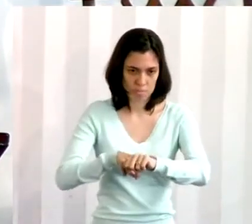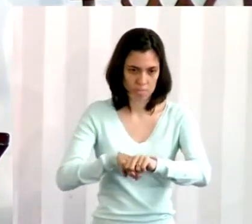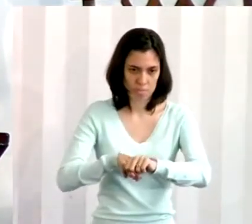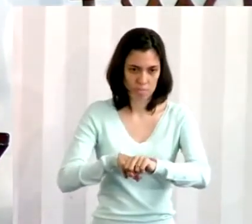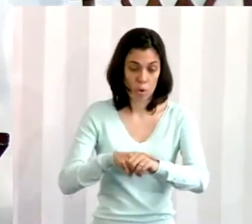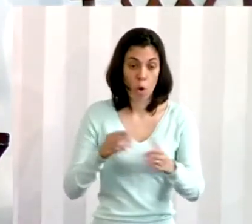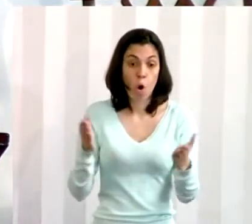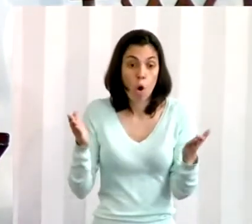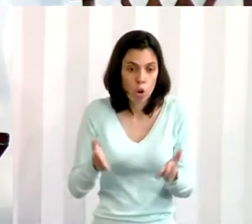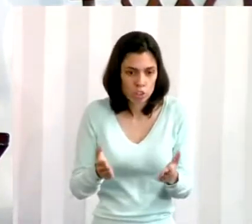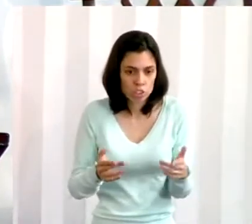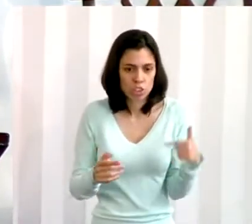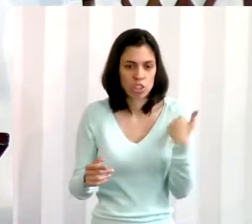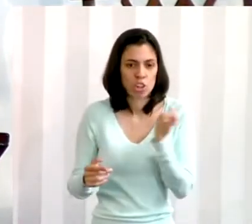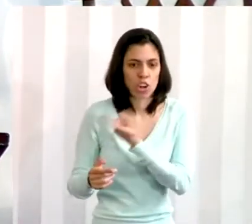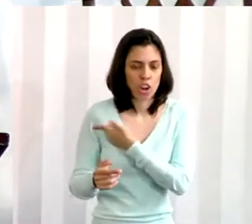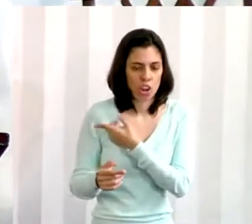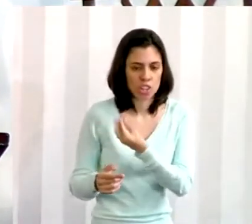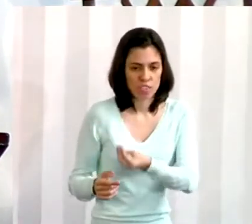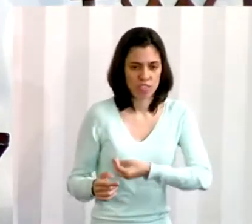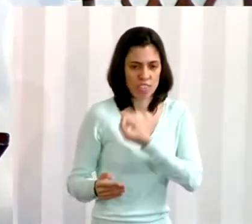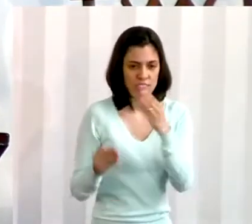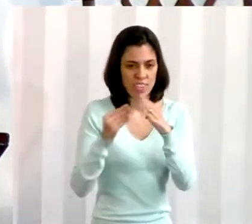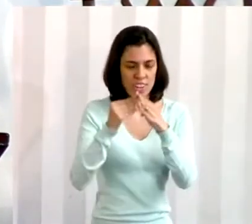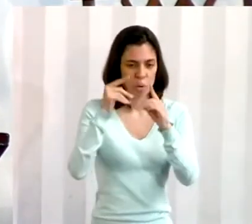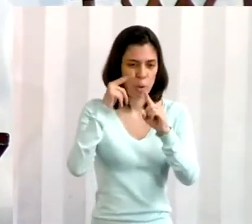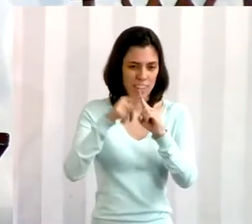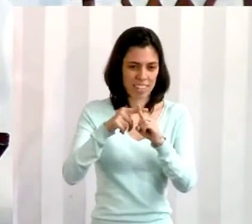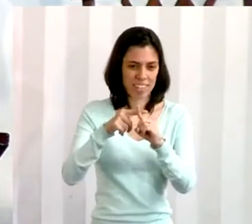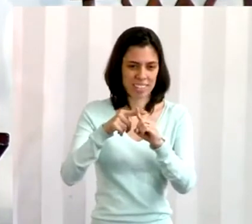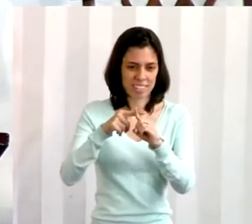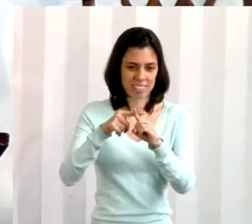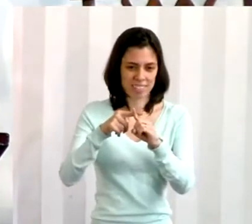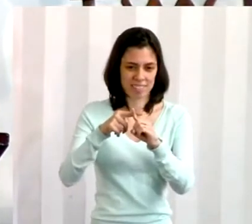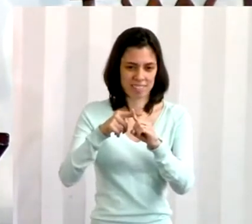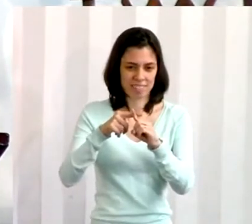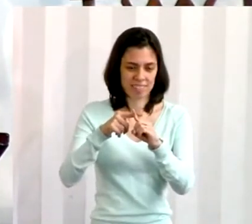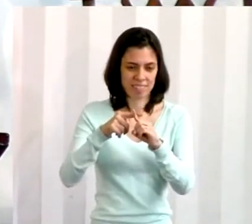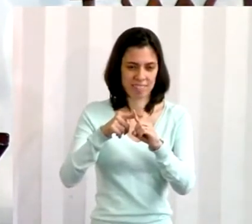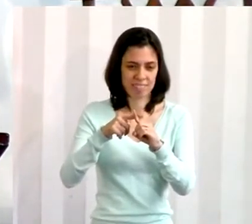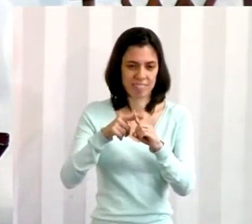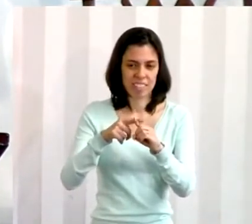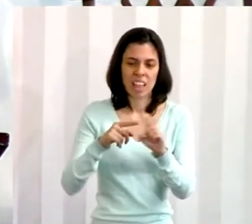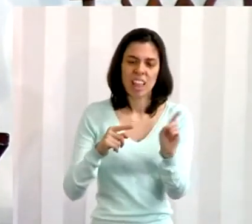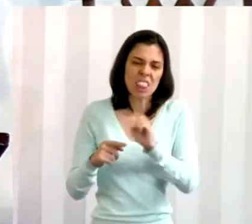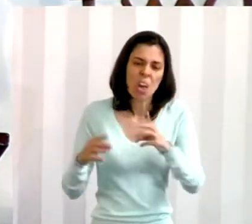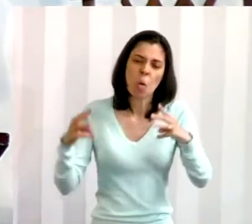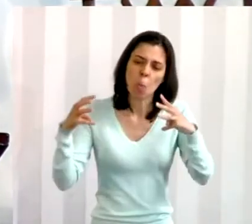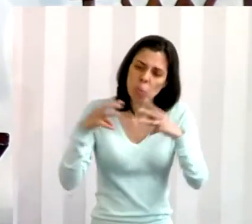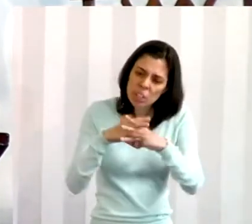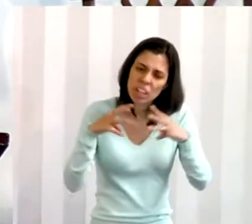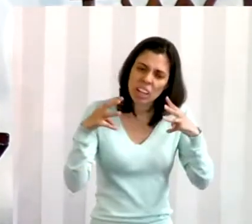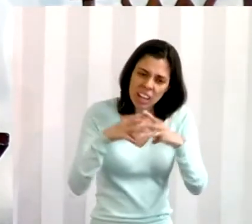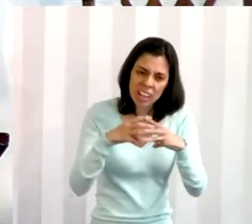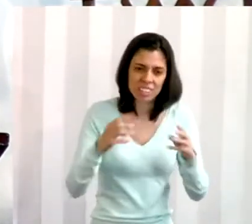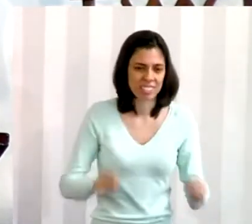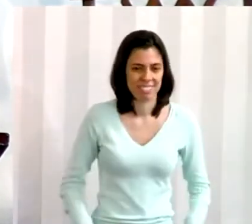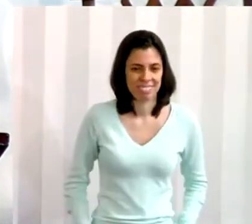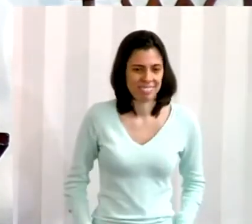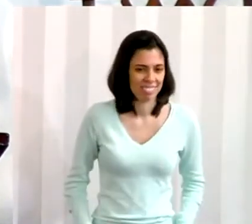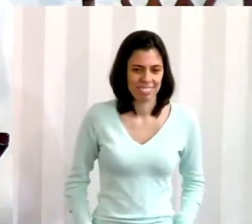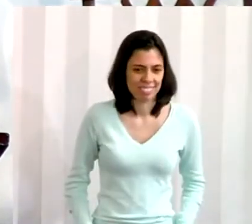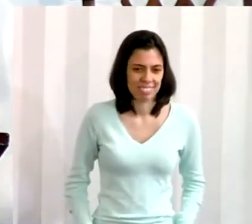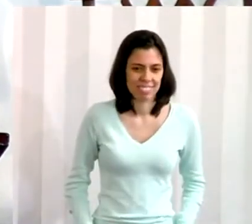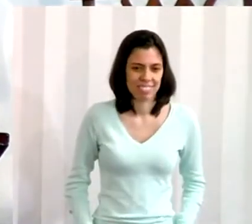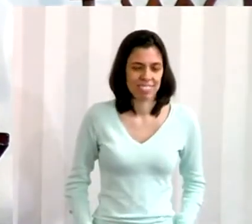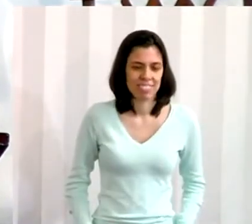dia, depois do apocalipse, depois da conclusão das últimas coisas, haverá um estado